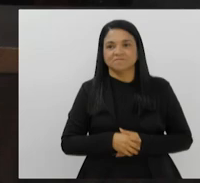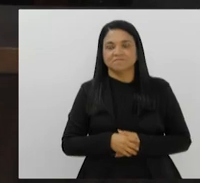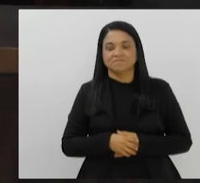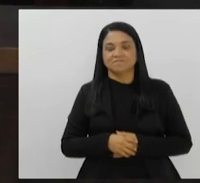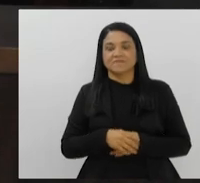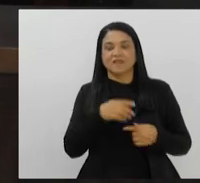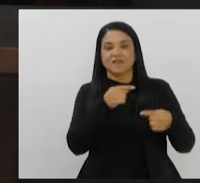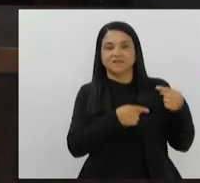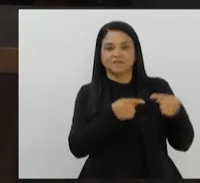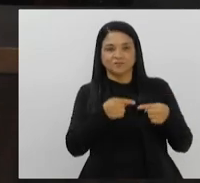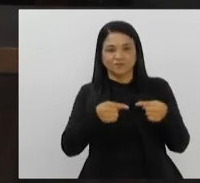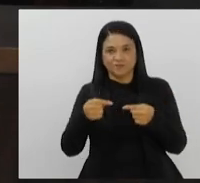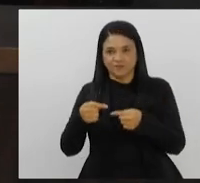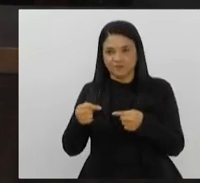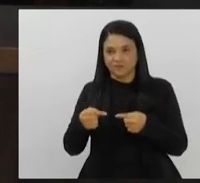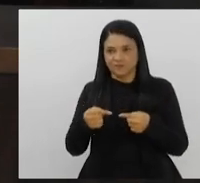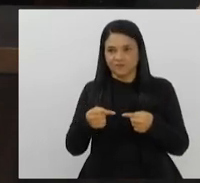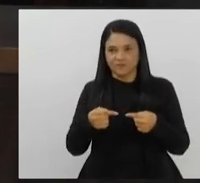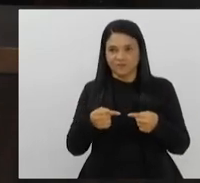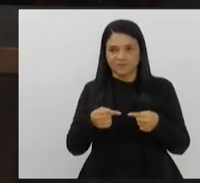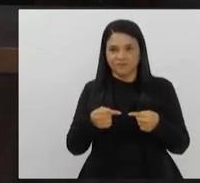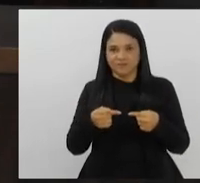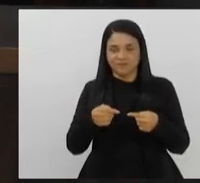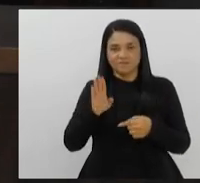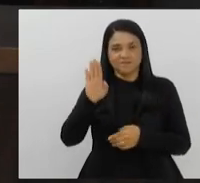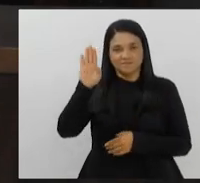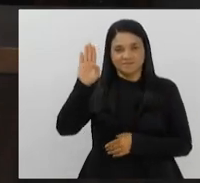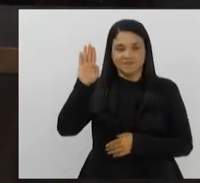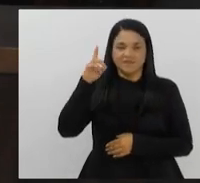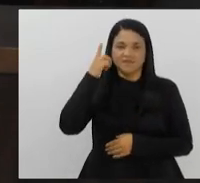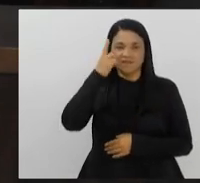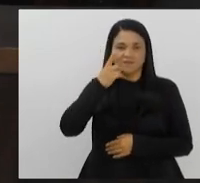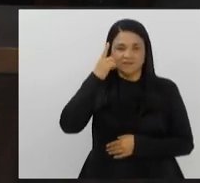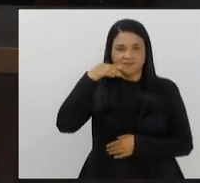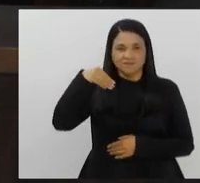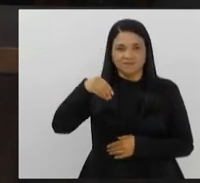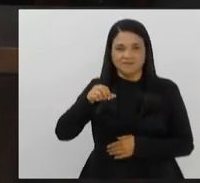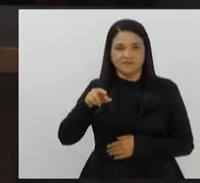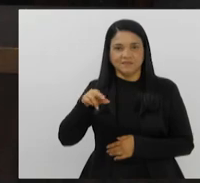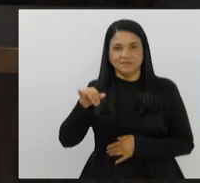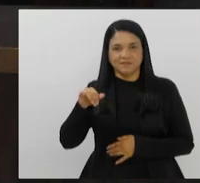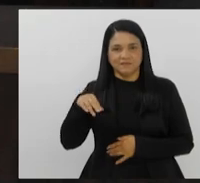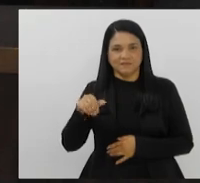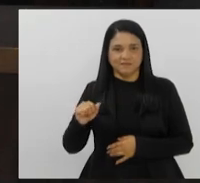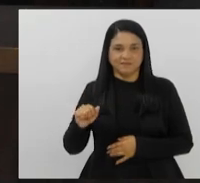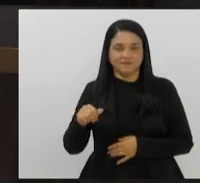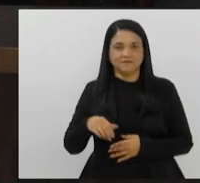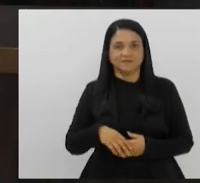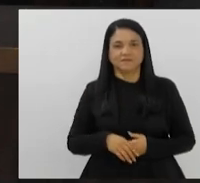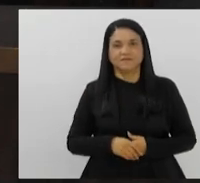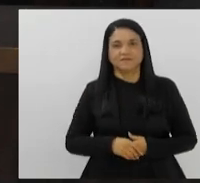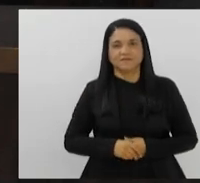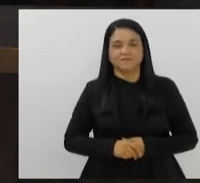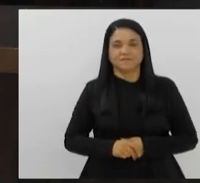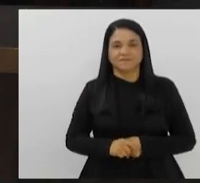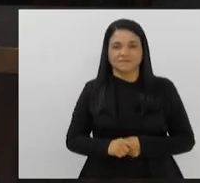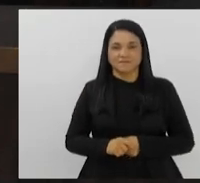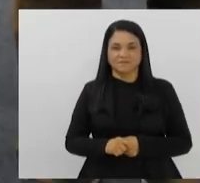Em discussão, para discutir, nossa nobre deputada autora Marina do